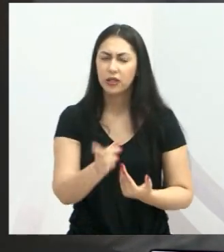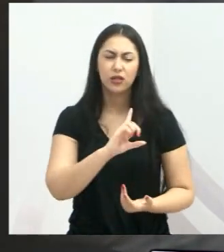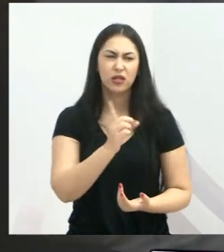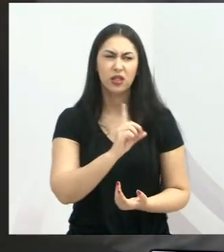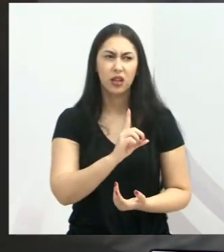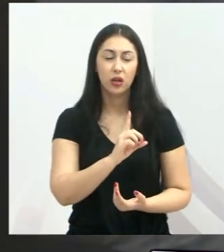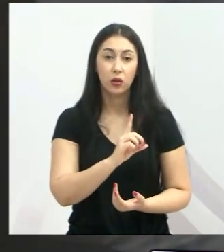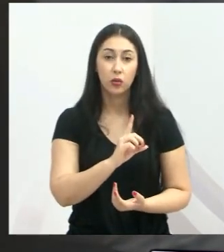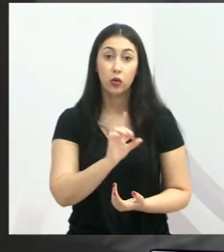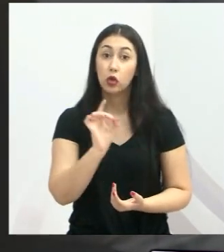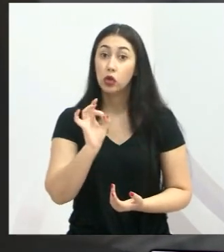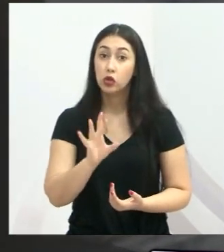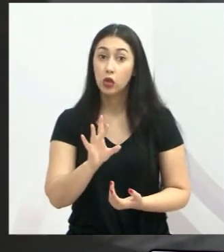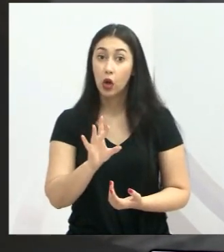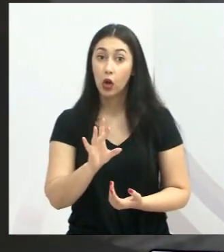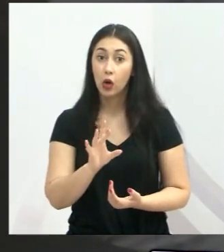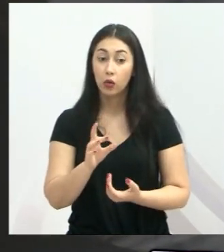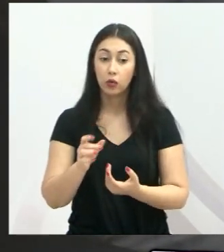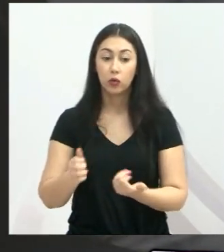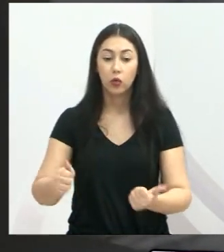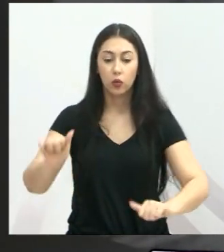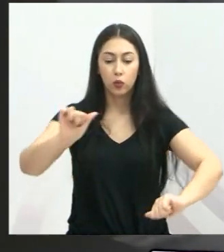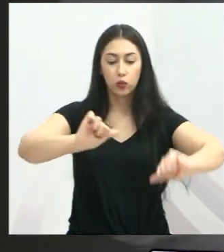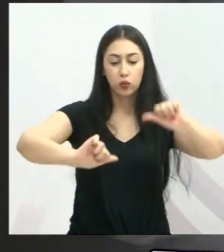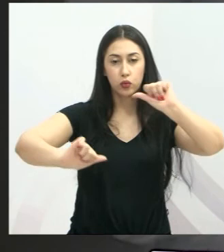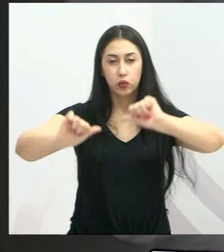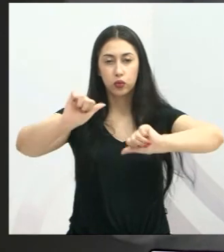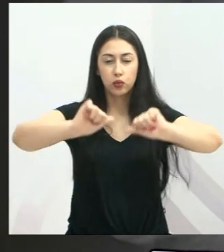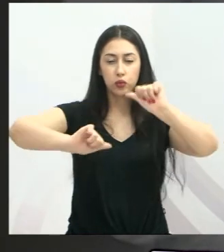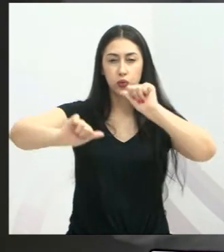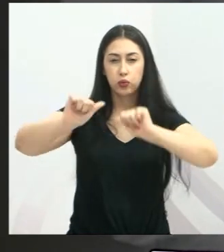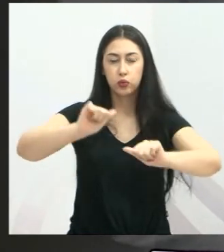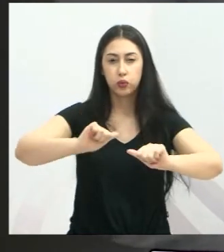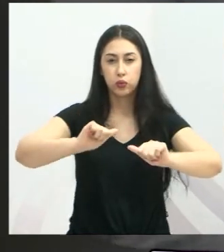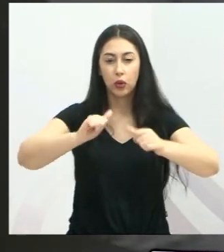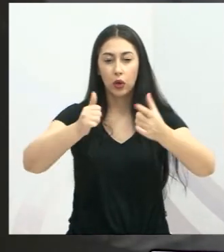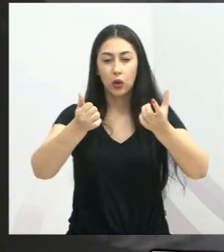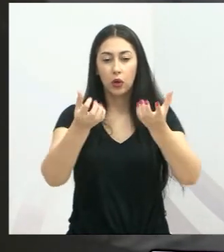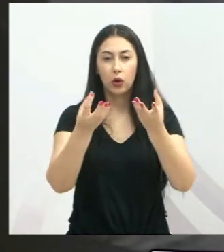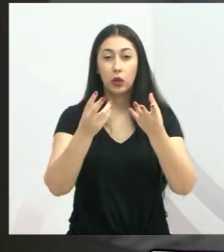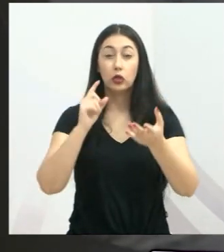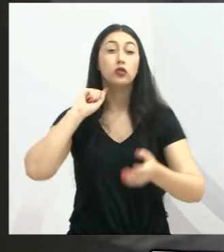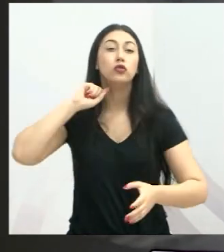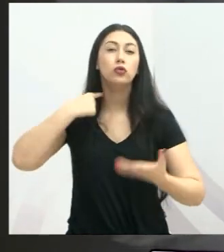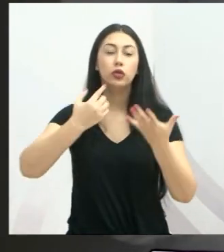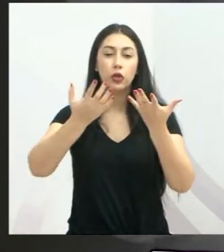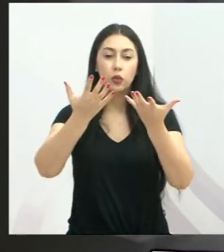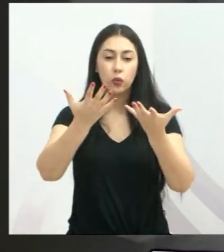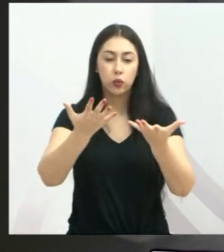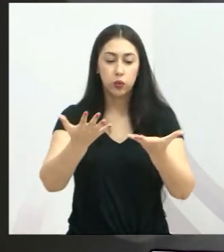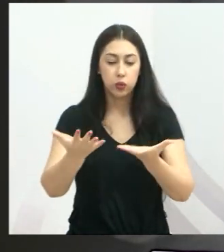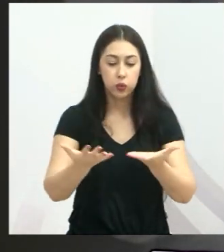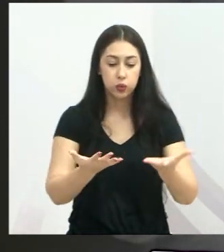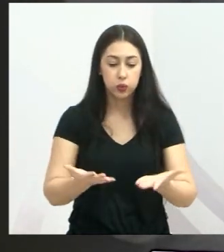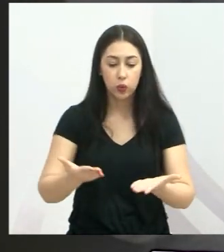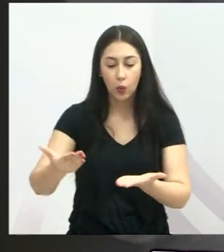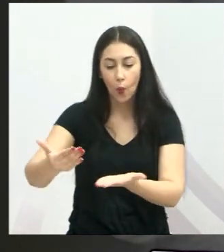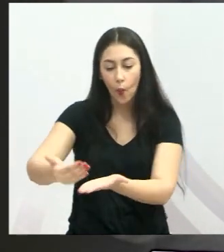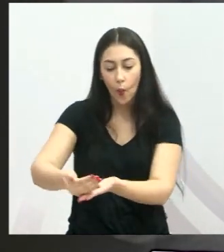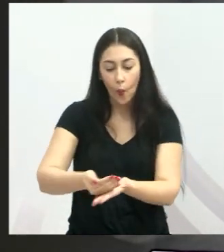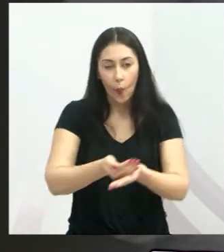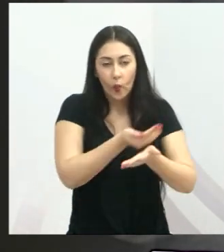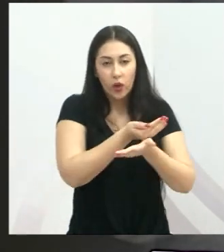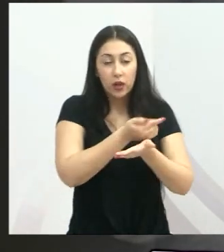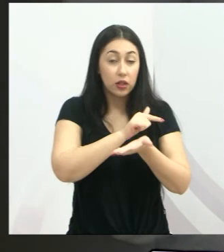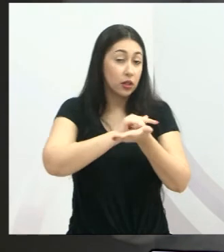Eles vão jogar o produto, decantar essas algas no fundo e aspirar, e a piscina está limpa de novo. Isso acontece muito quando